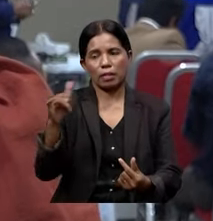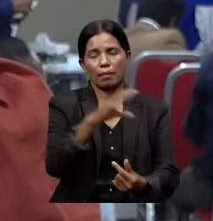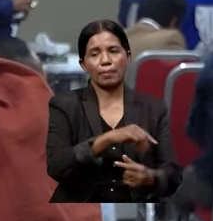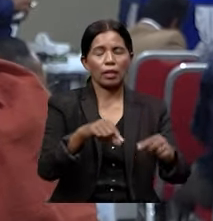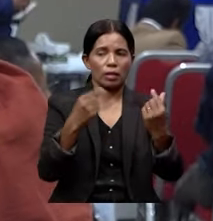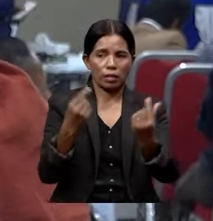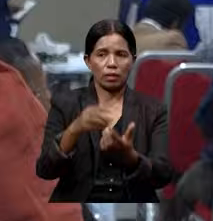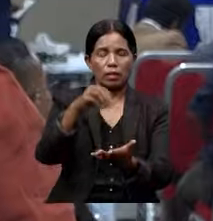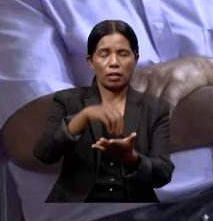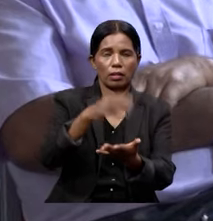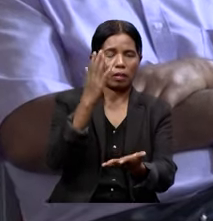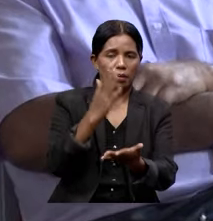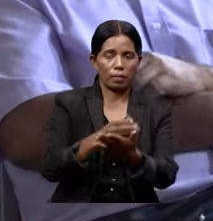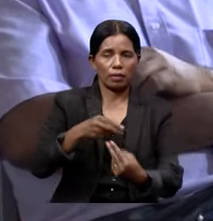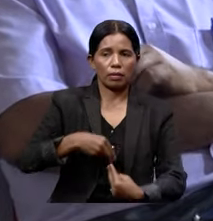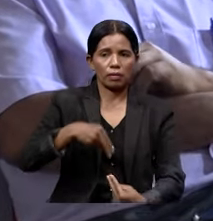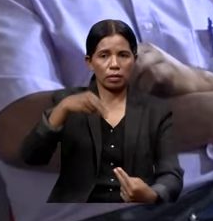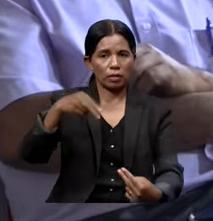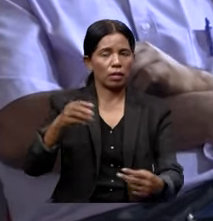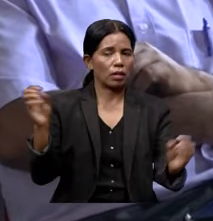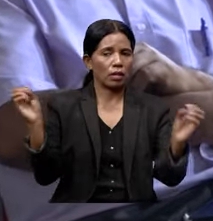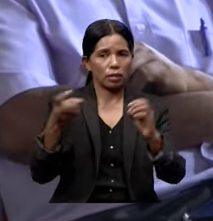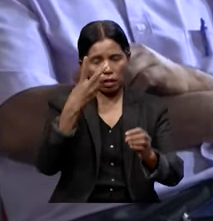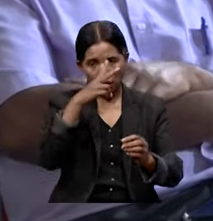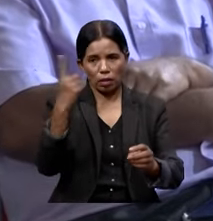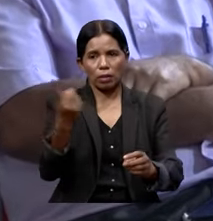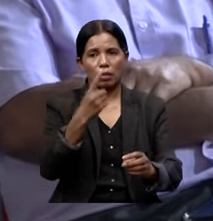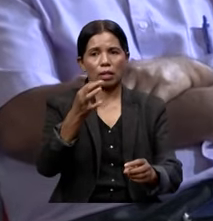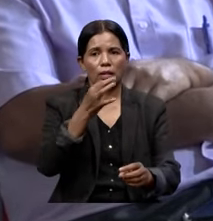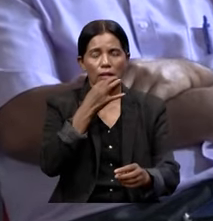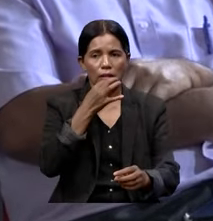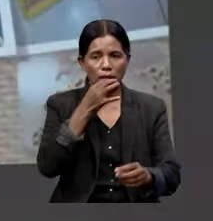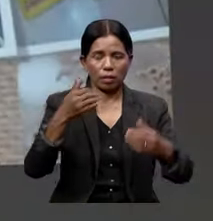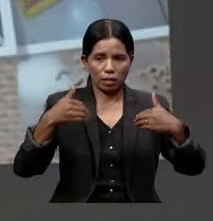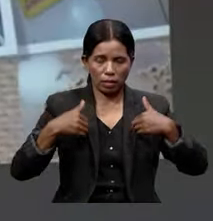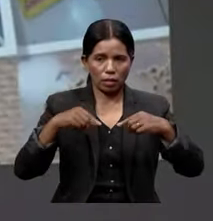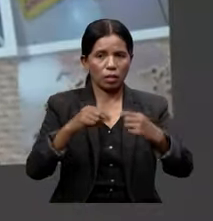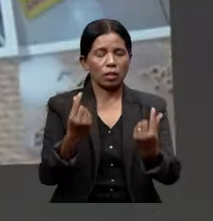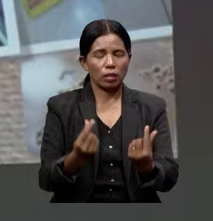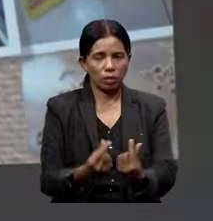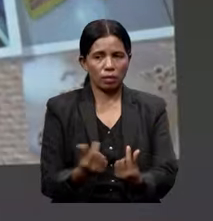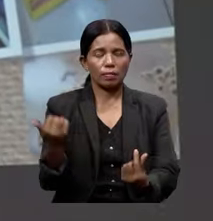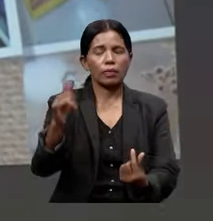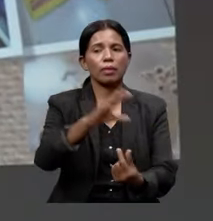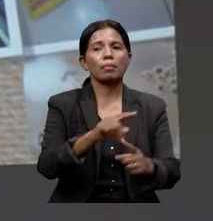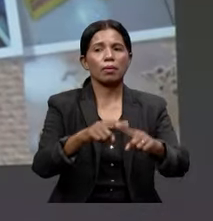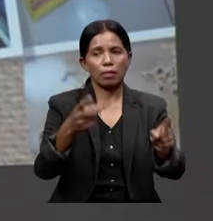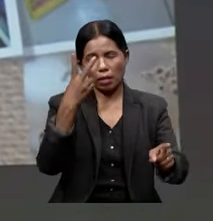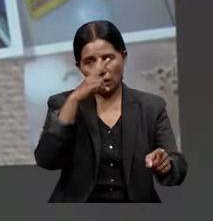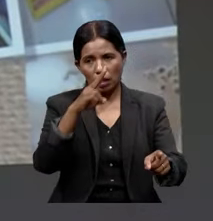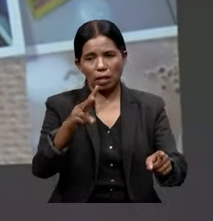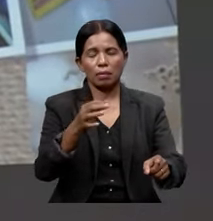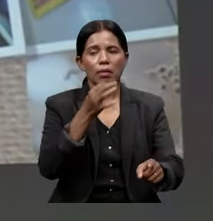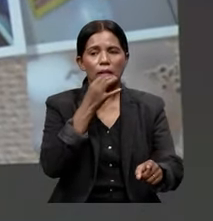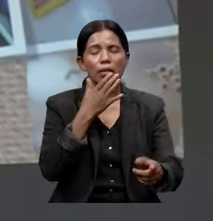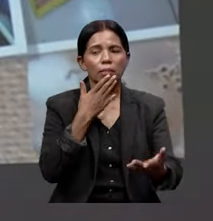integrado nebe a tu combate ma nutrição ne la os hare deit bahan nebe ma iha ba grupo vulnerável sira mai be hare ba qualidade